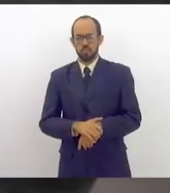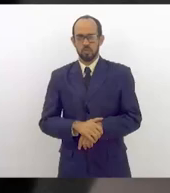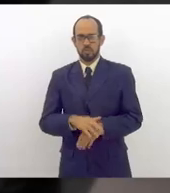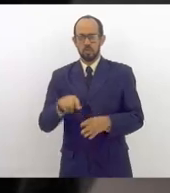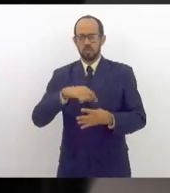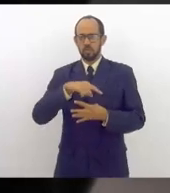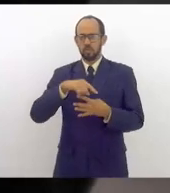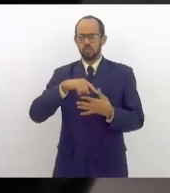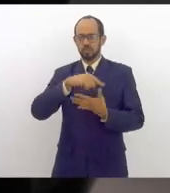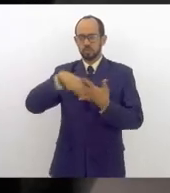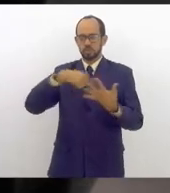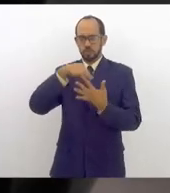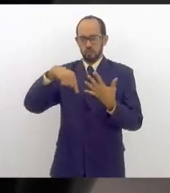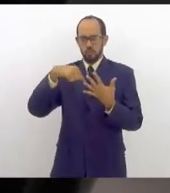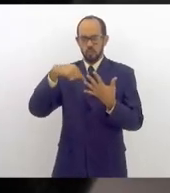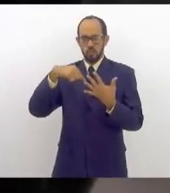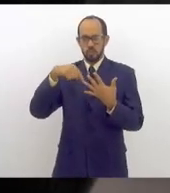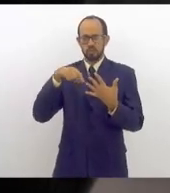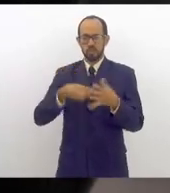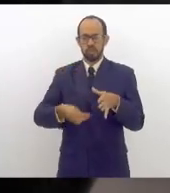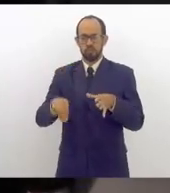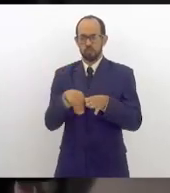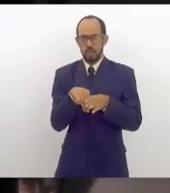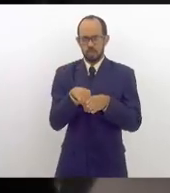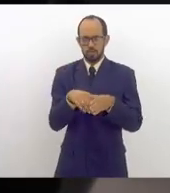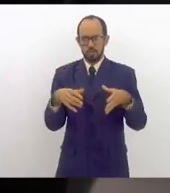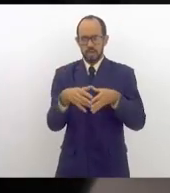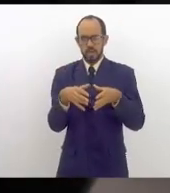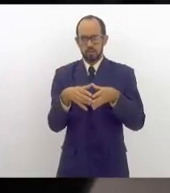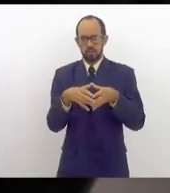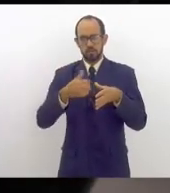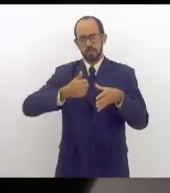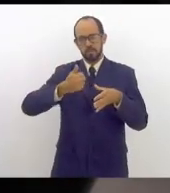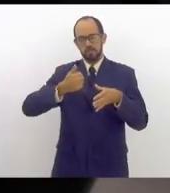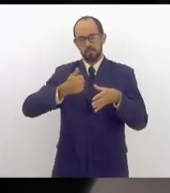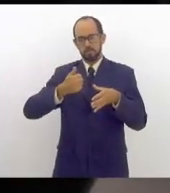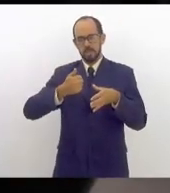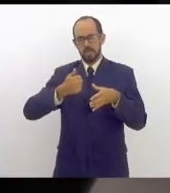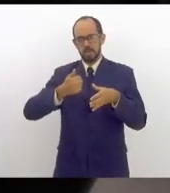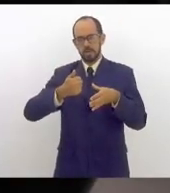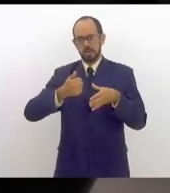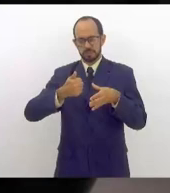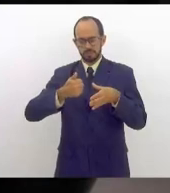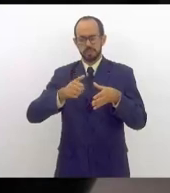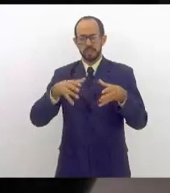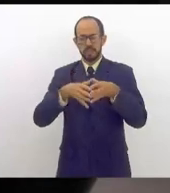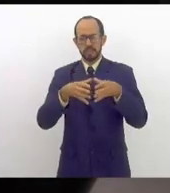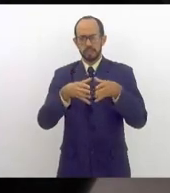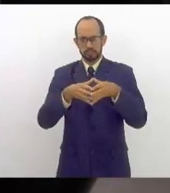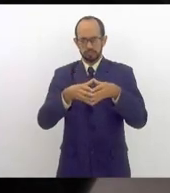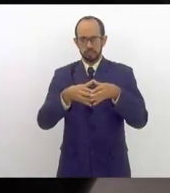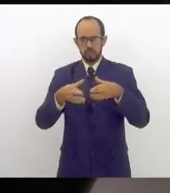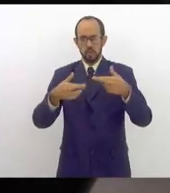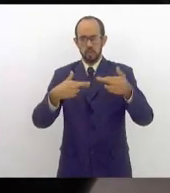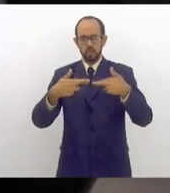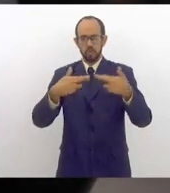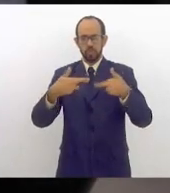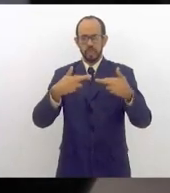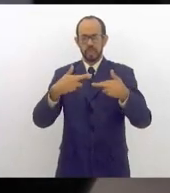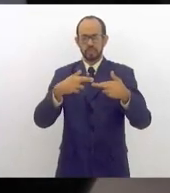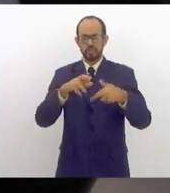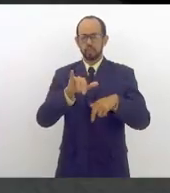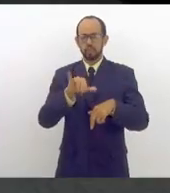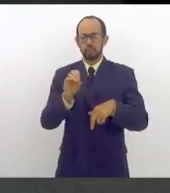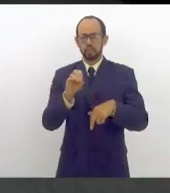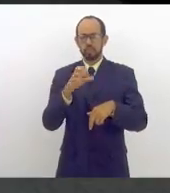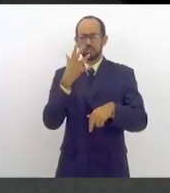todos membros da equipe da 1ª Companhia de Polícia Rodoviária de Rio Bonito. E fazendo uso